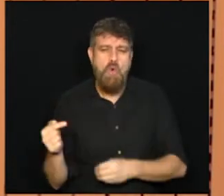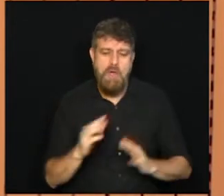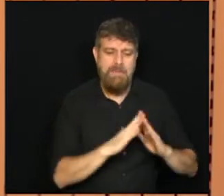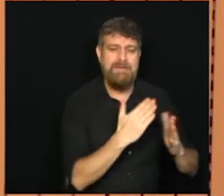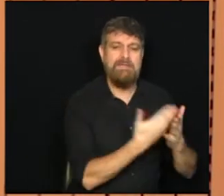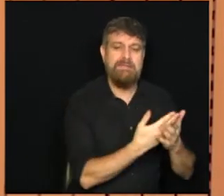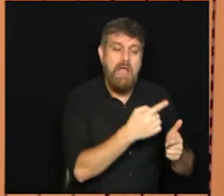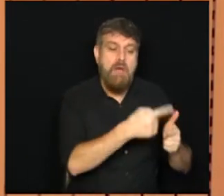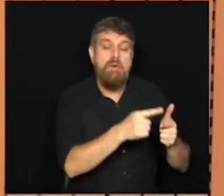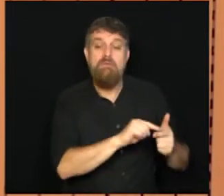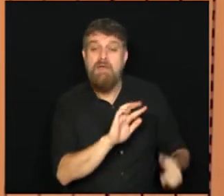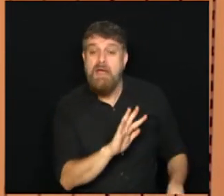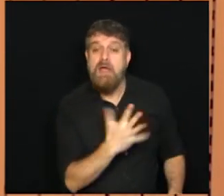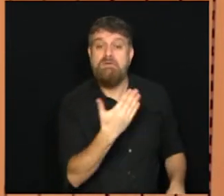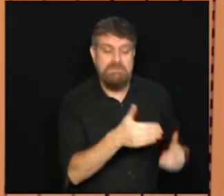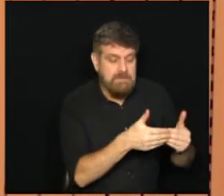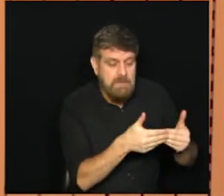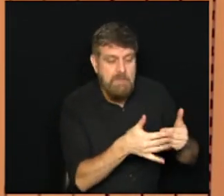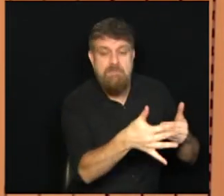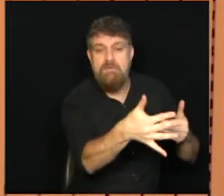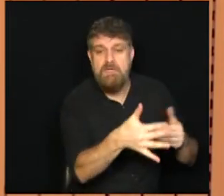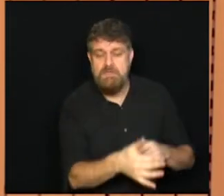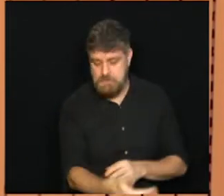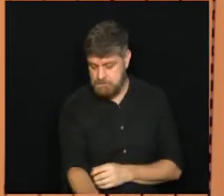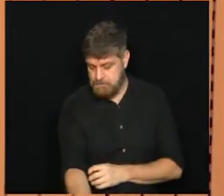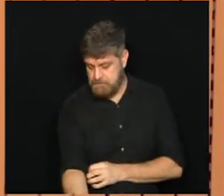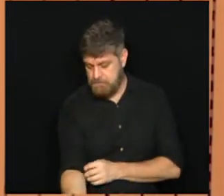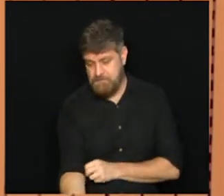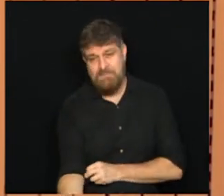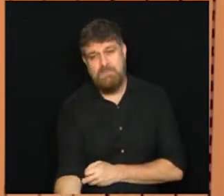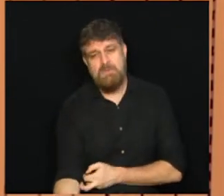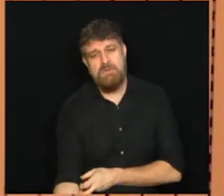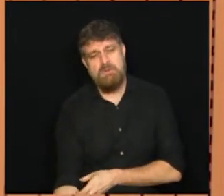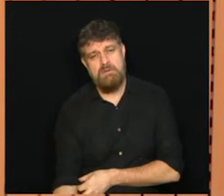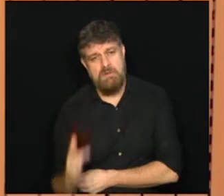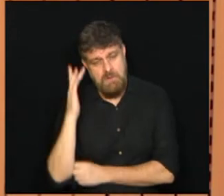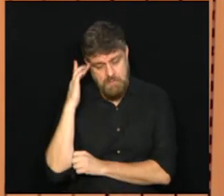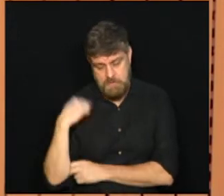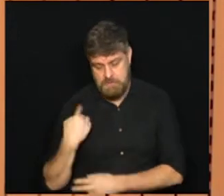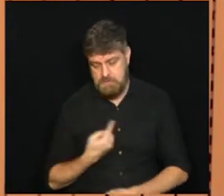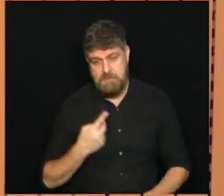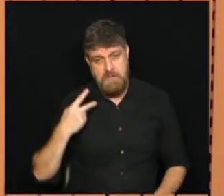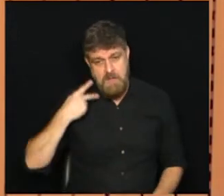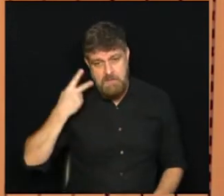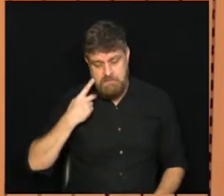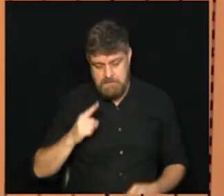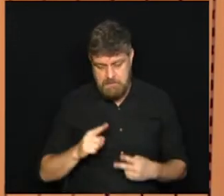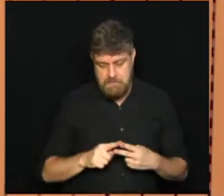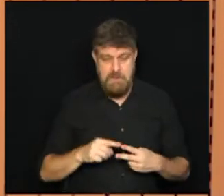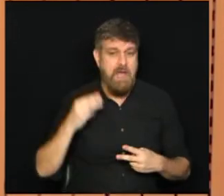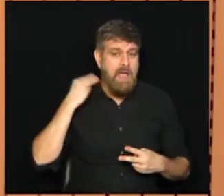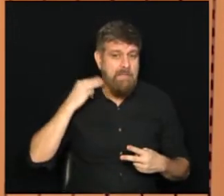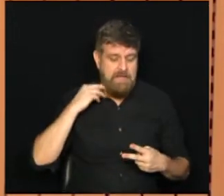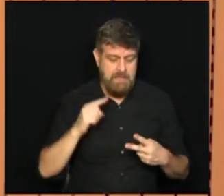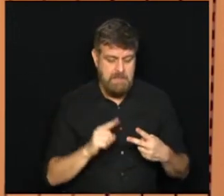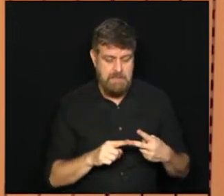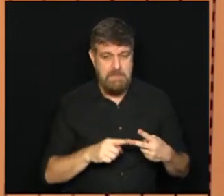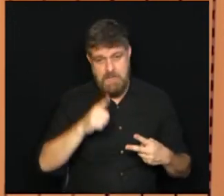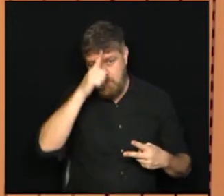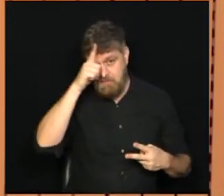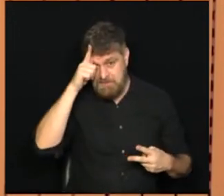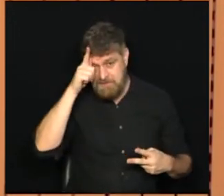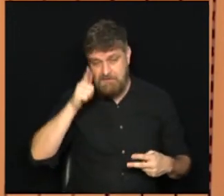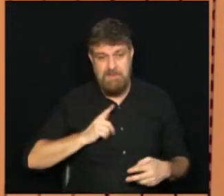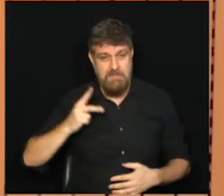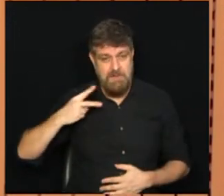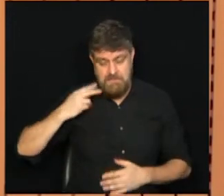desdobrar, o que vai acontecer daqui para frente. E acho que nós, vereadores, né, vereadora Mariana Conte, vereador Gustavo Peta e outros vereadores